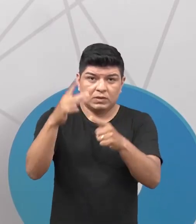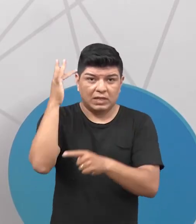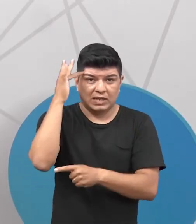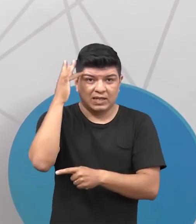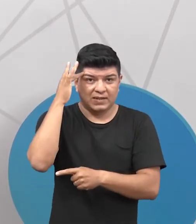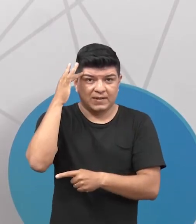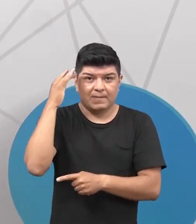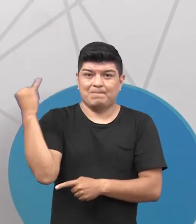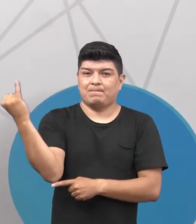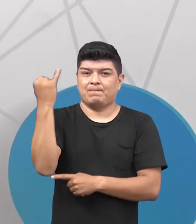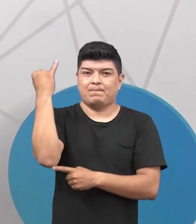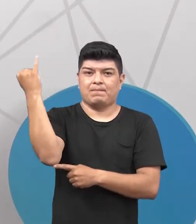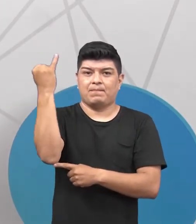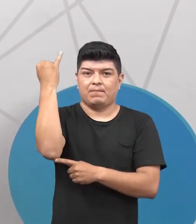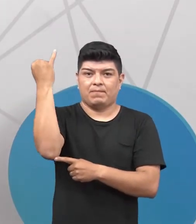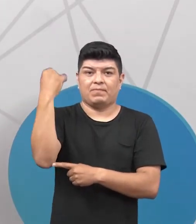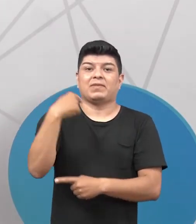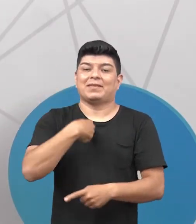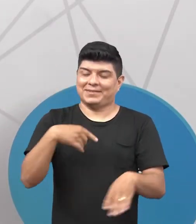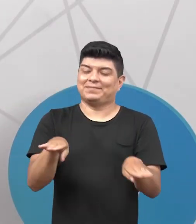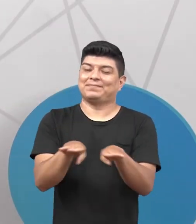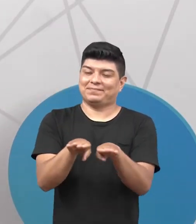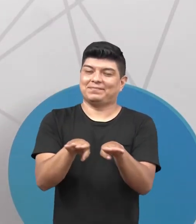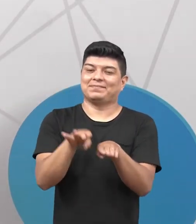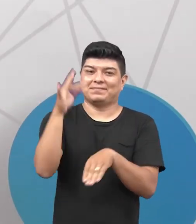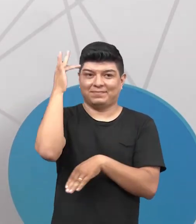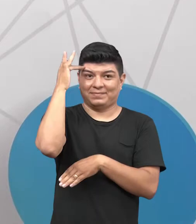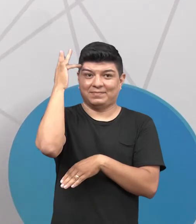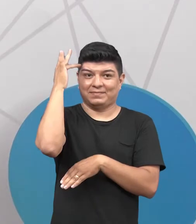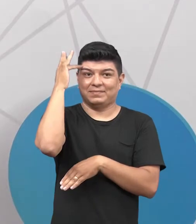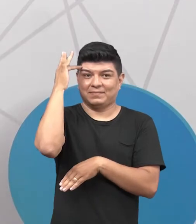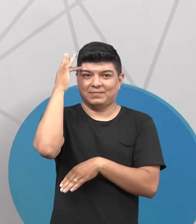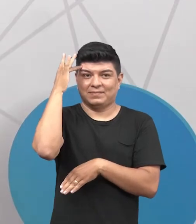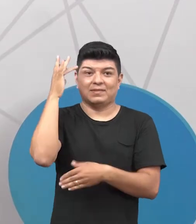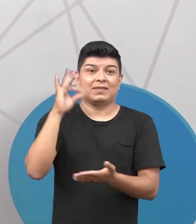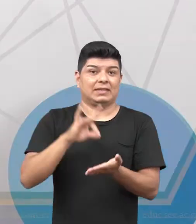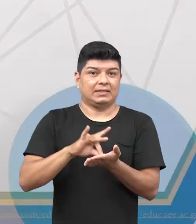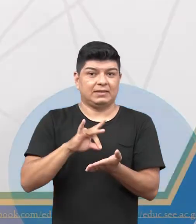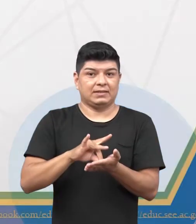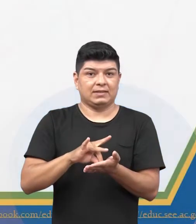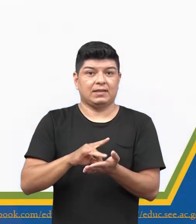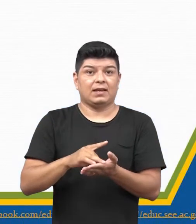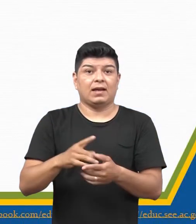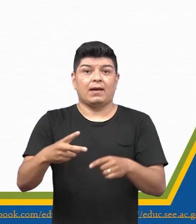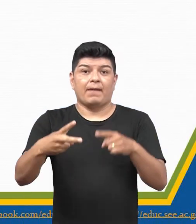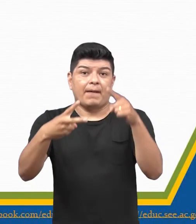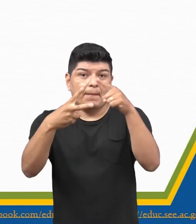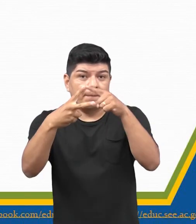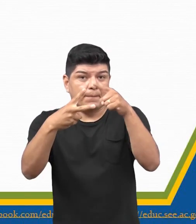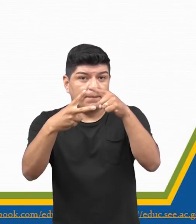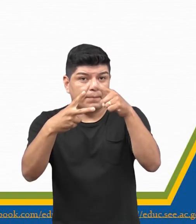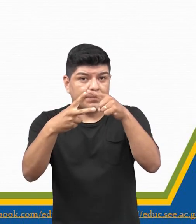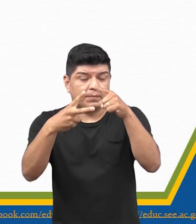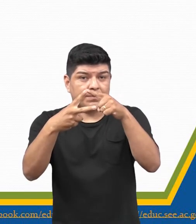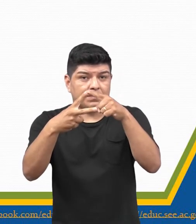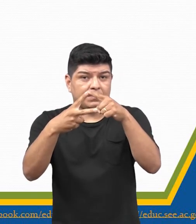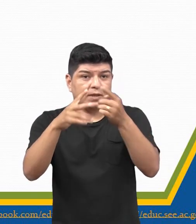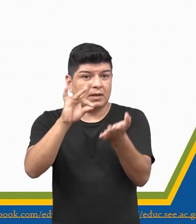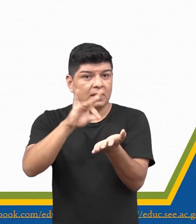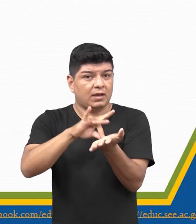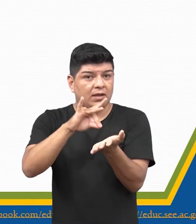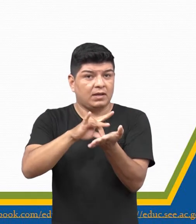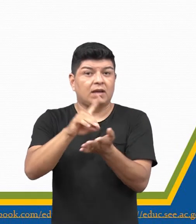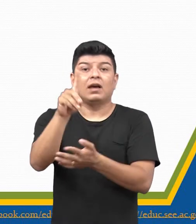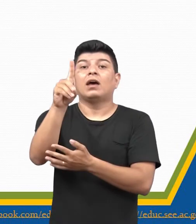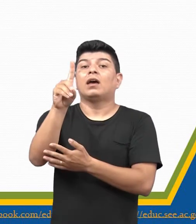achava essencial. E para falar a verdade, eu também. Duas delas são essenciais. A primeira delas, a primeira